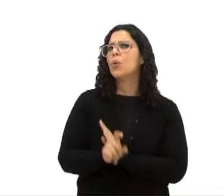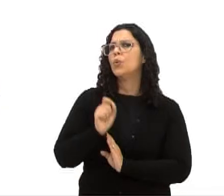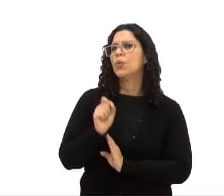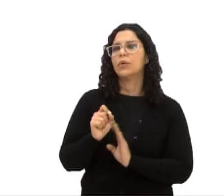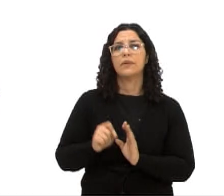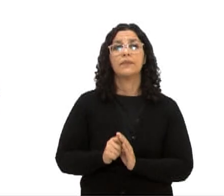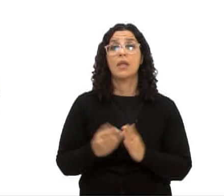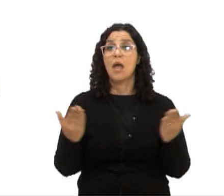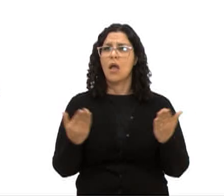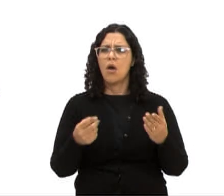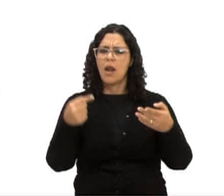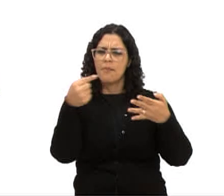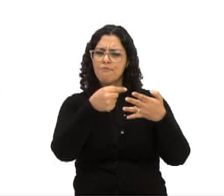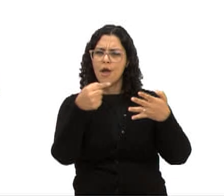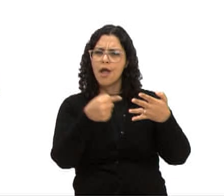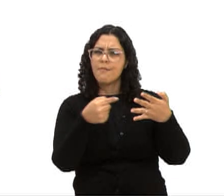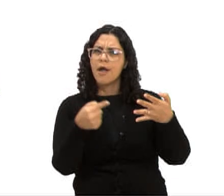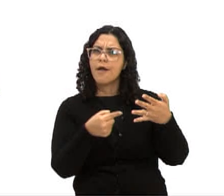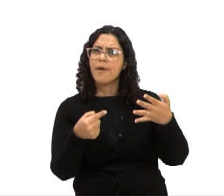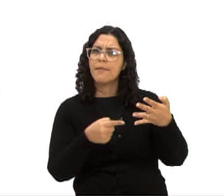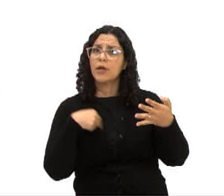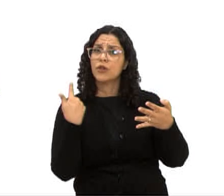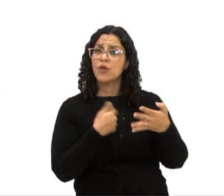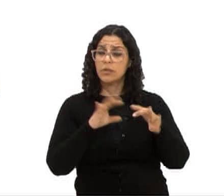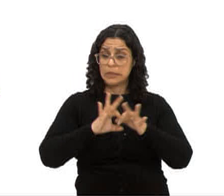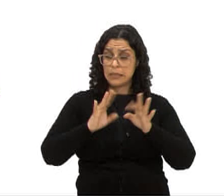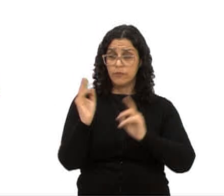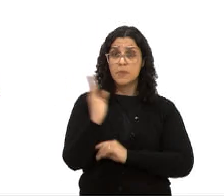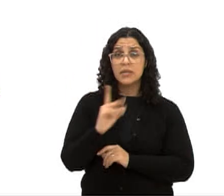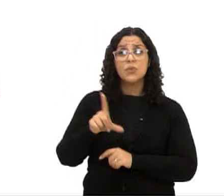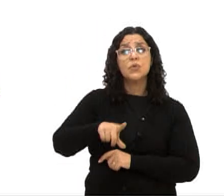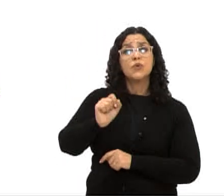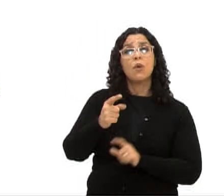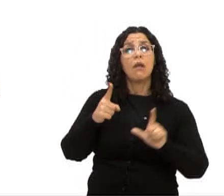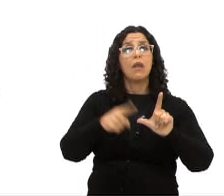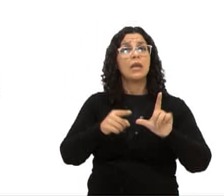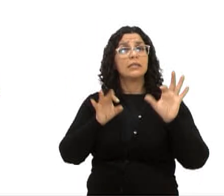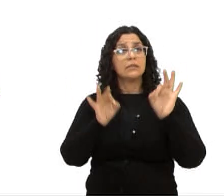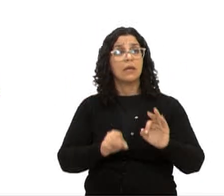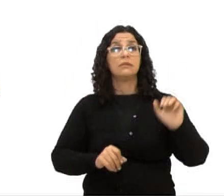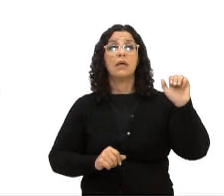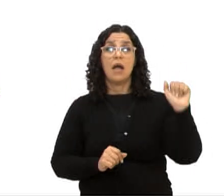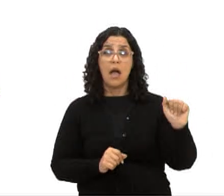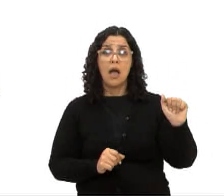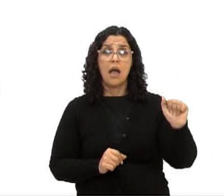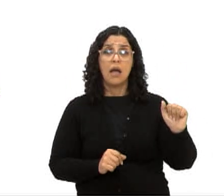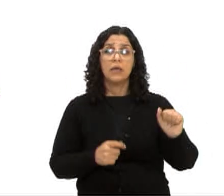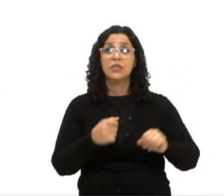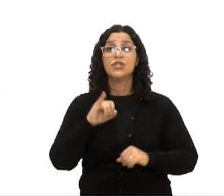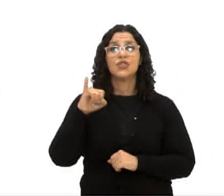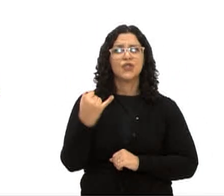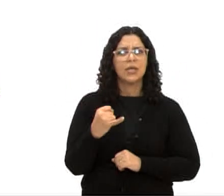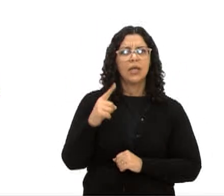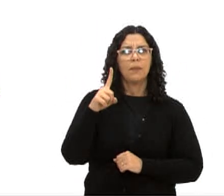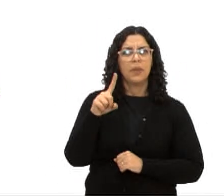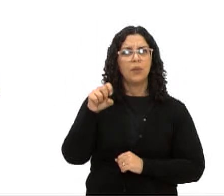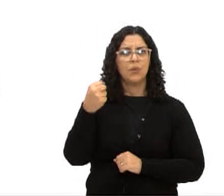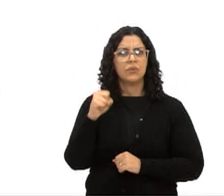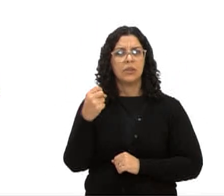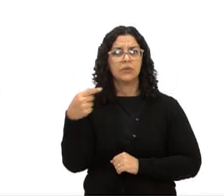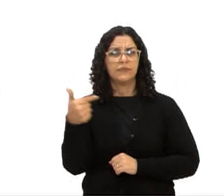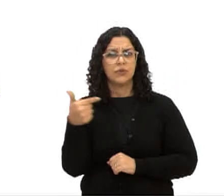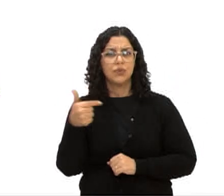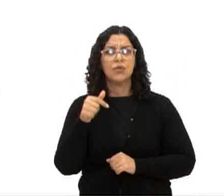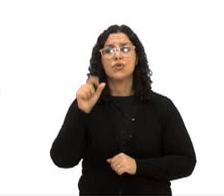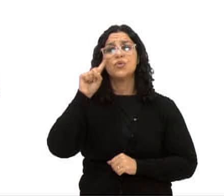assim: considerando a emancipação política do Brasil, assinale a alternativa correta. A. Foi proclamada em janeiro de 1822,